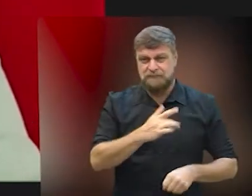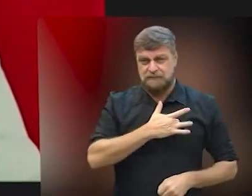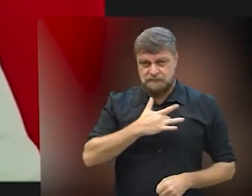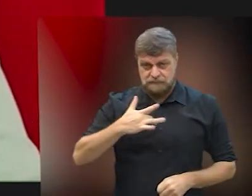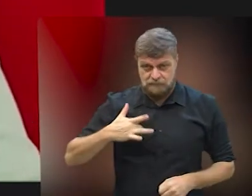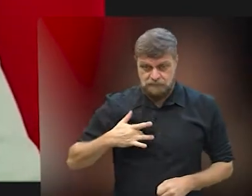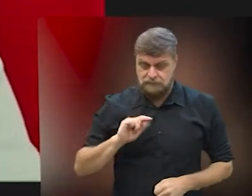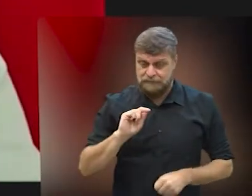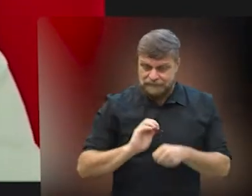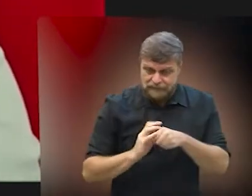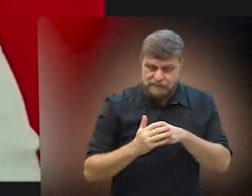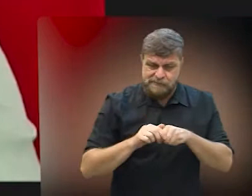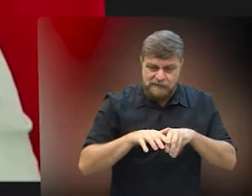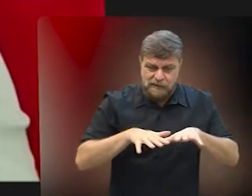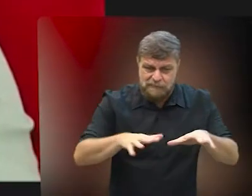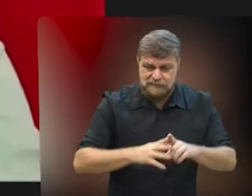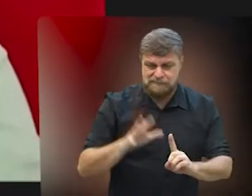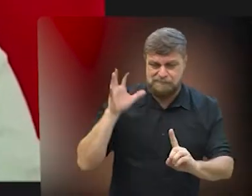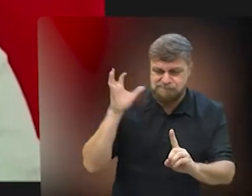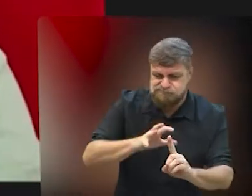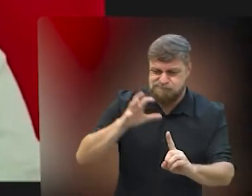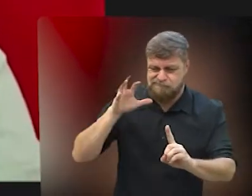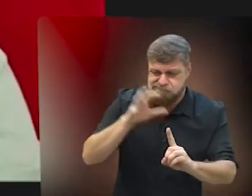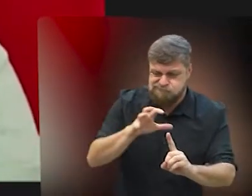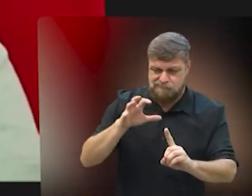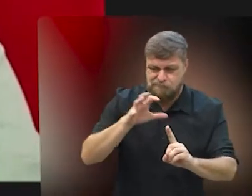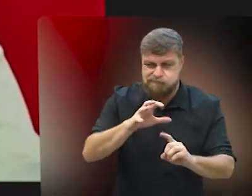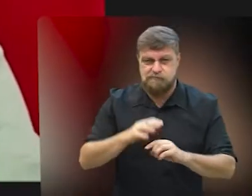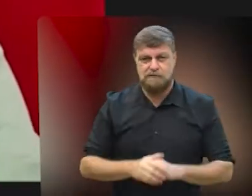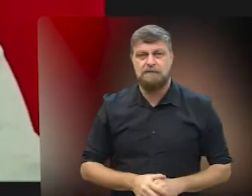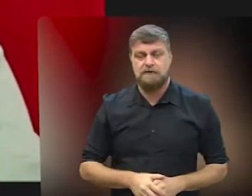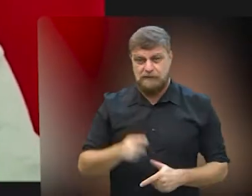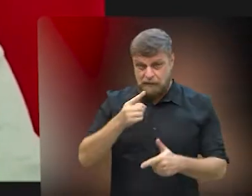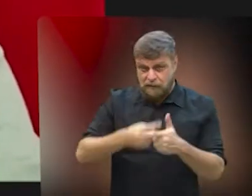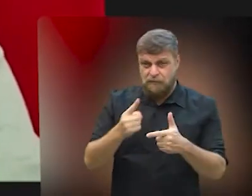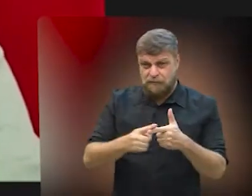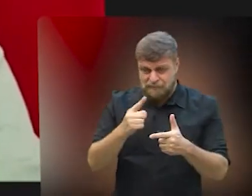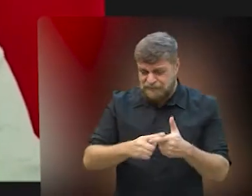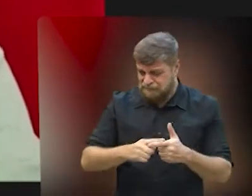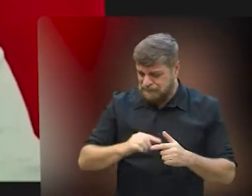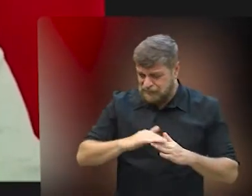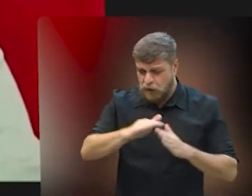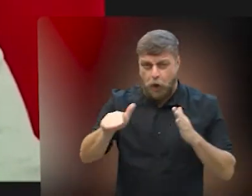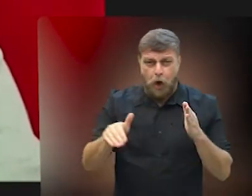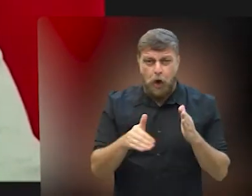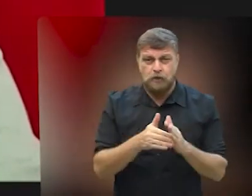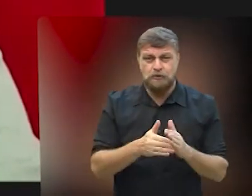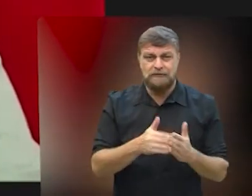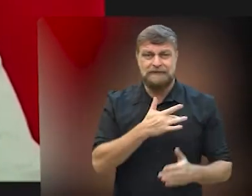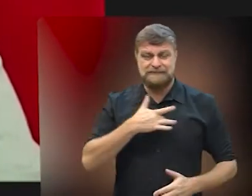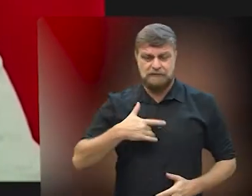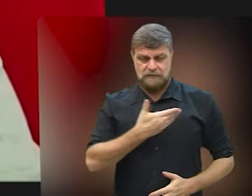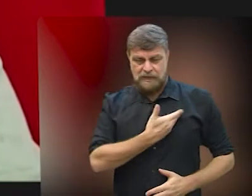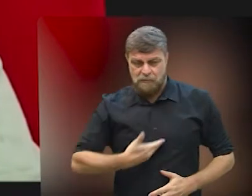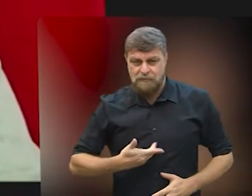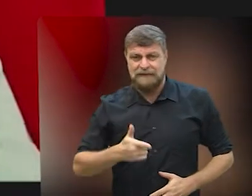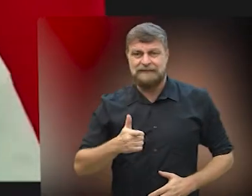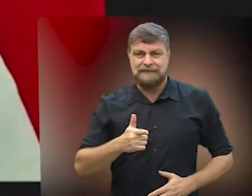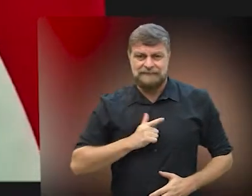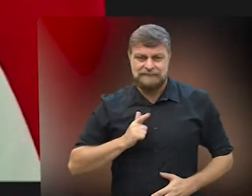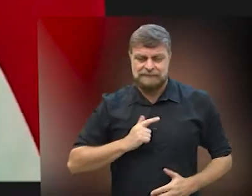do sistema, feito o que a pandemia nos impõe, né? É uma situação em que todas as estruturas da